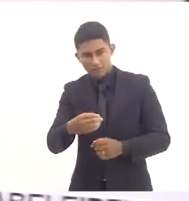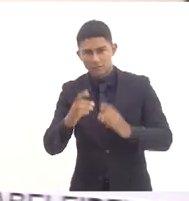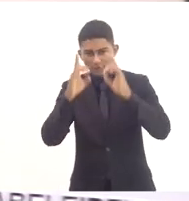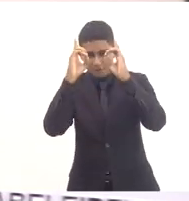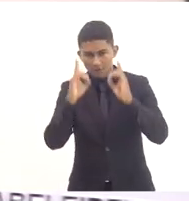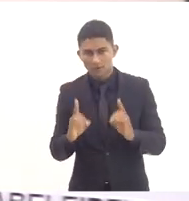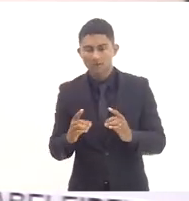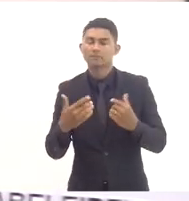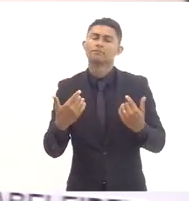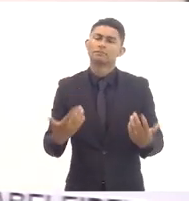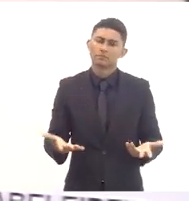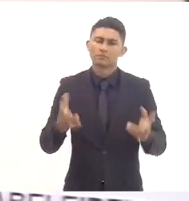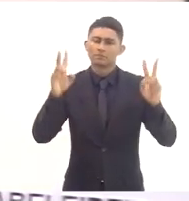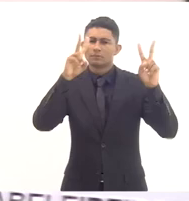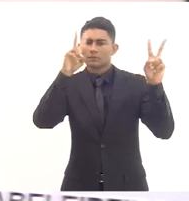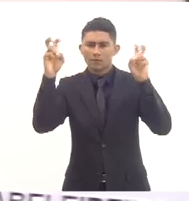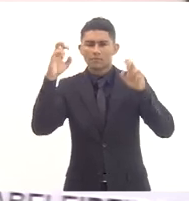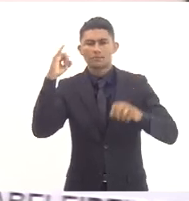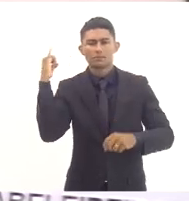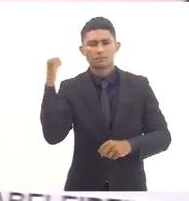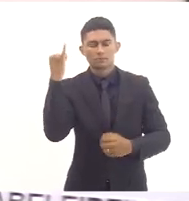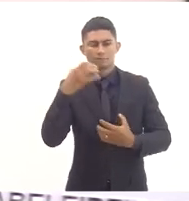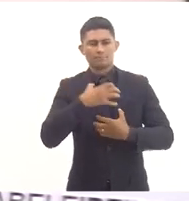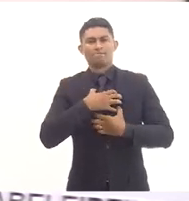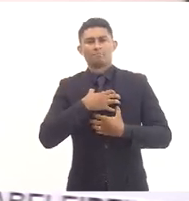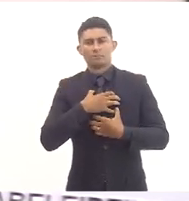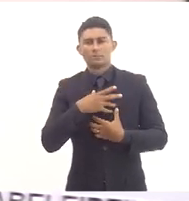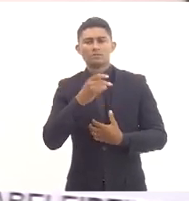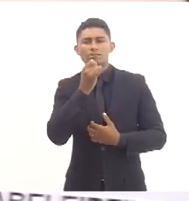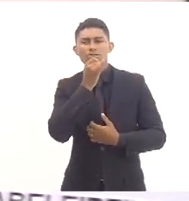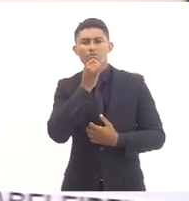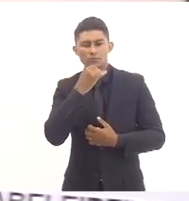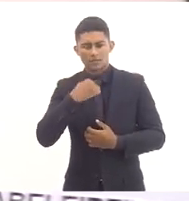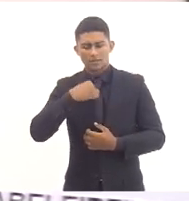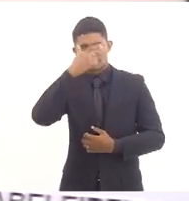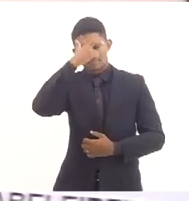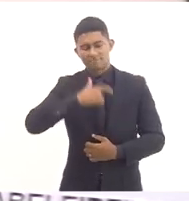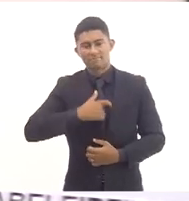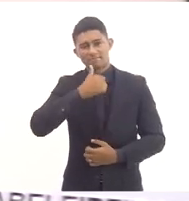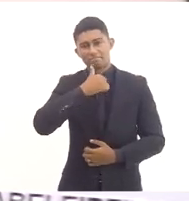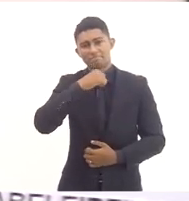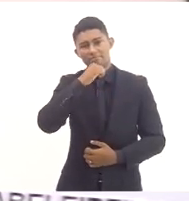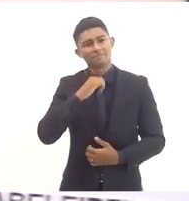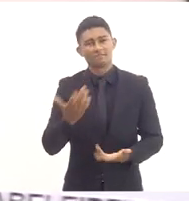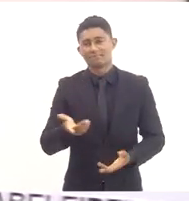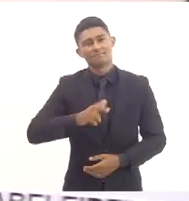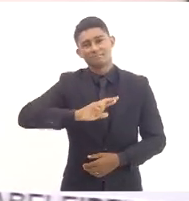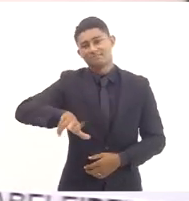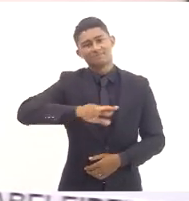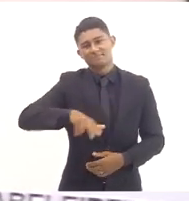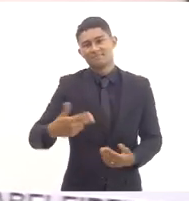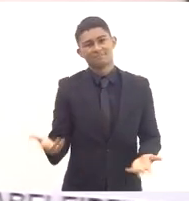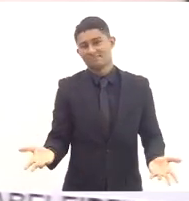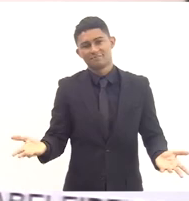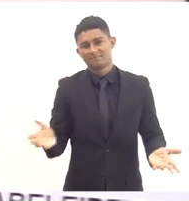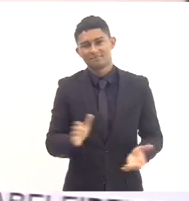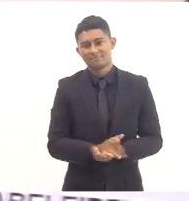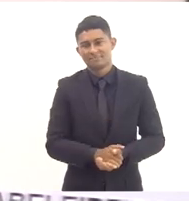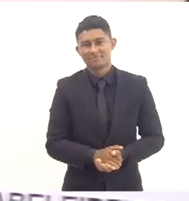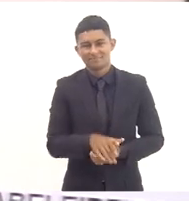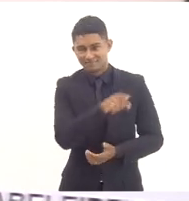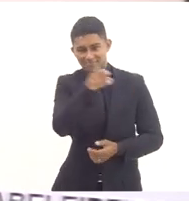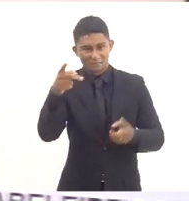movimento que nos mobiliza bom eu não tenho lugar de falo de mãe né embora embora